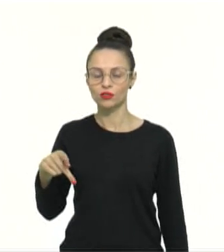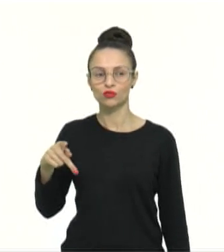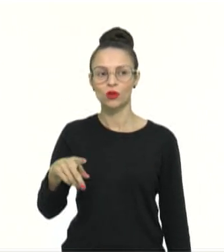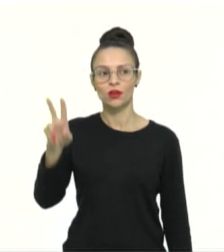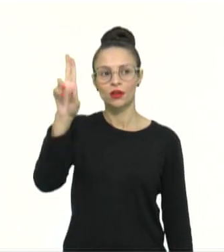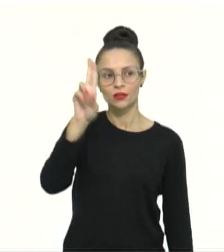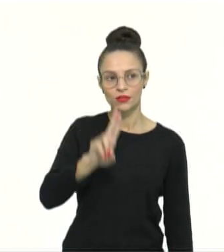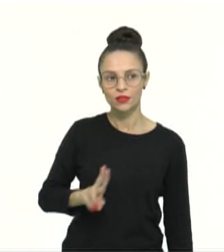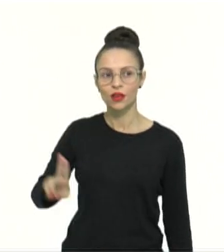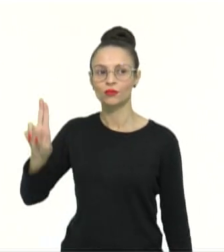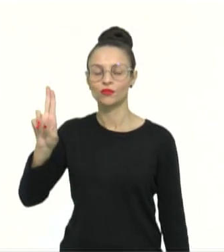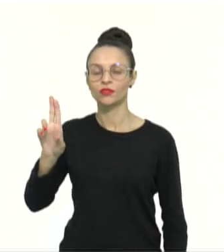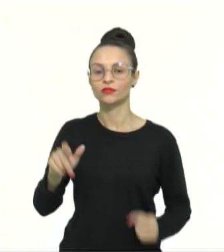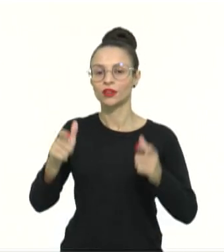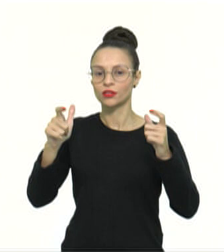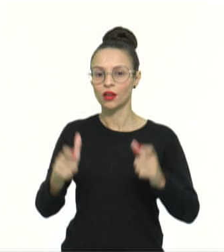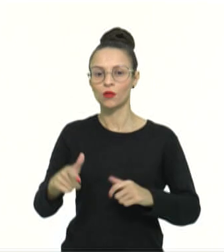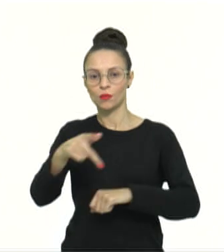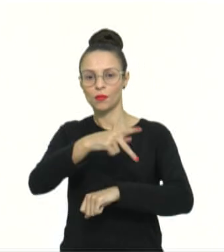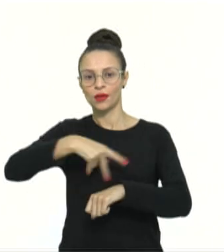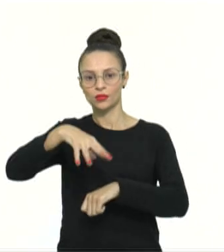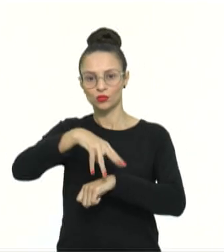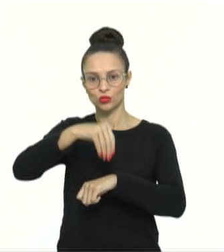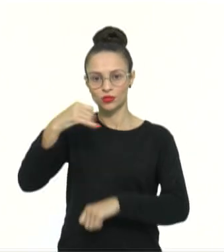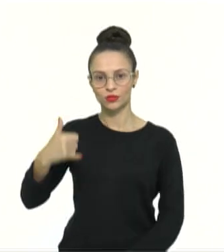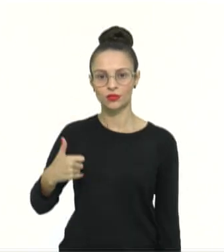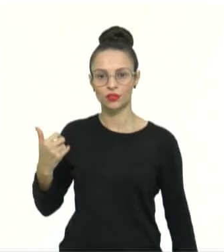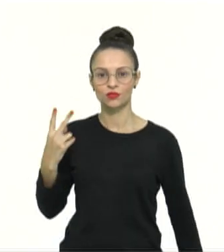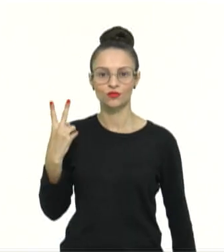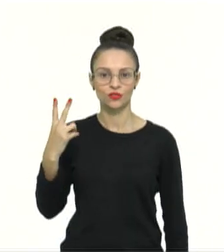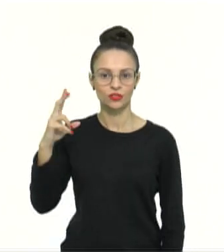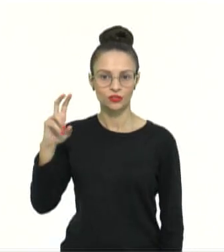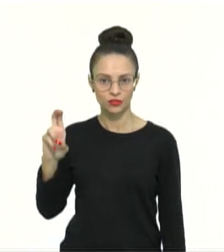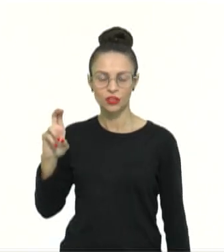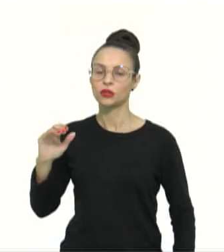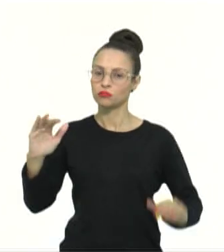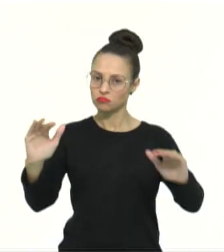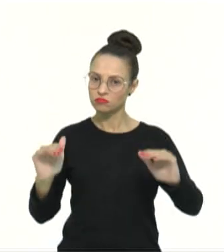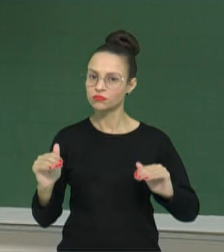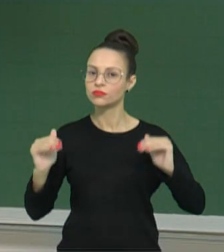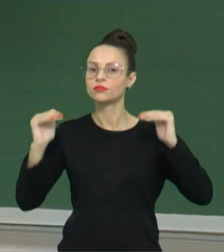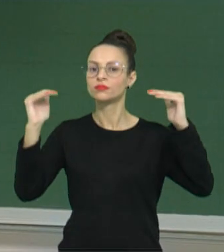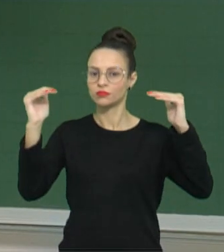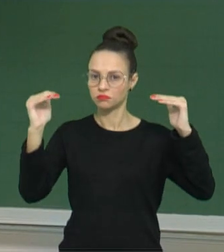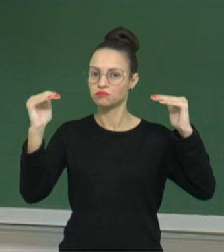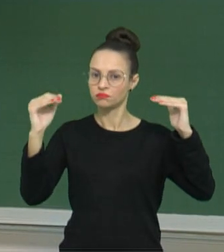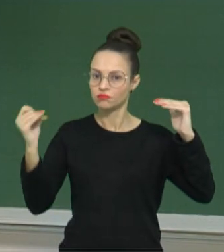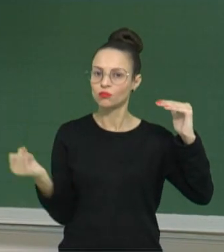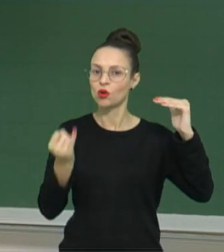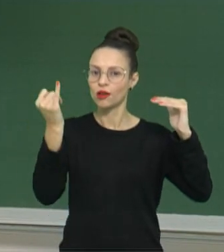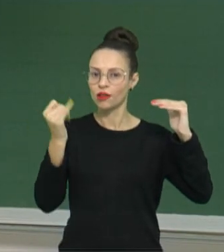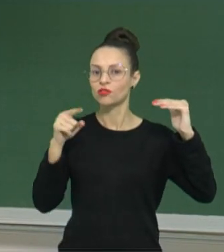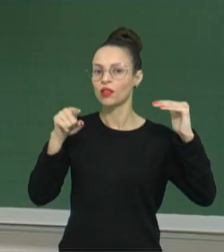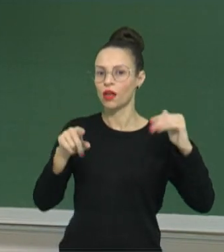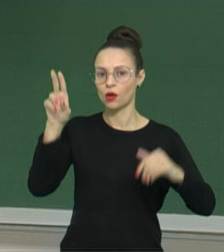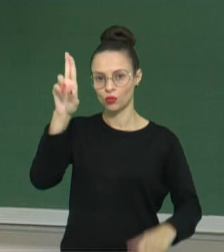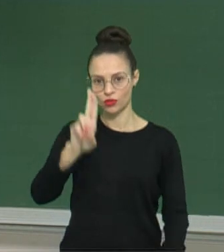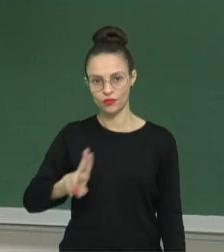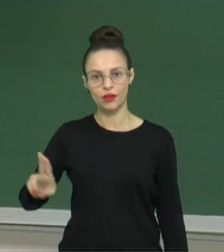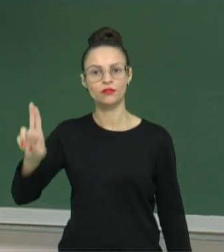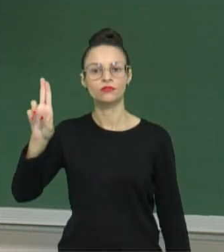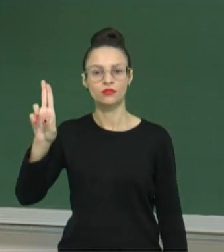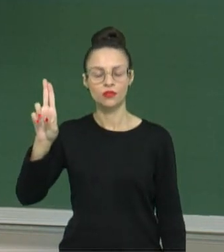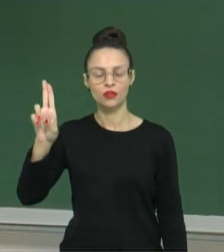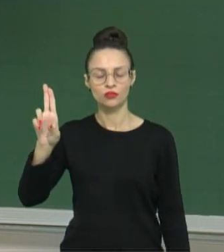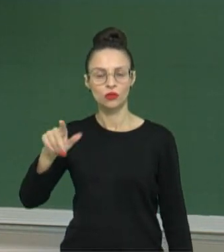de Basileia, na Suíça. Com 25 anos, alcançou uma posição muito importante então na universidade e ganhou